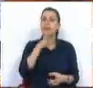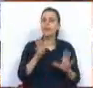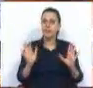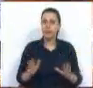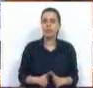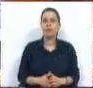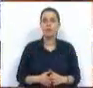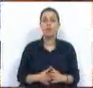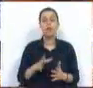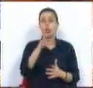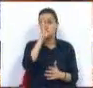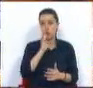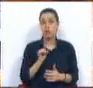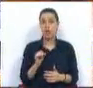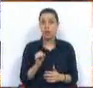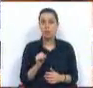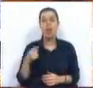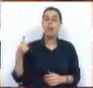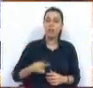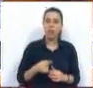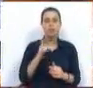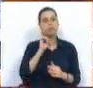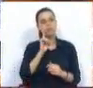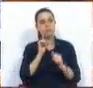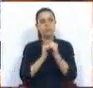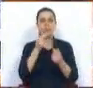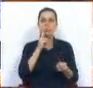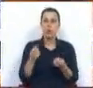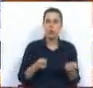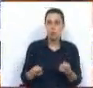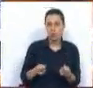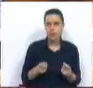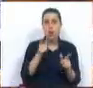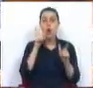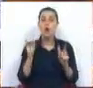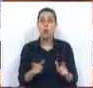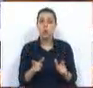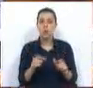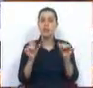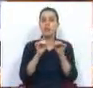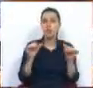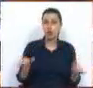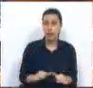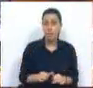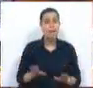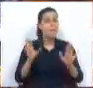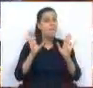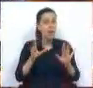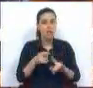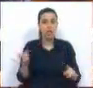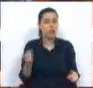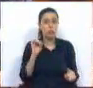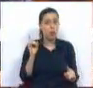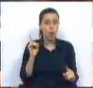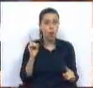dizer que o Estado deve ter um papel de coordenação e controle do sistema. Mas não deve